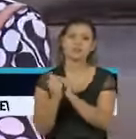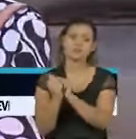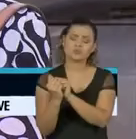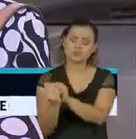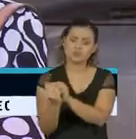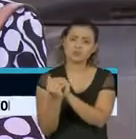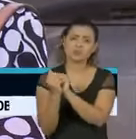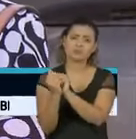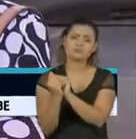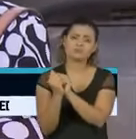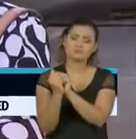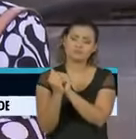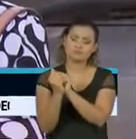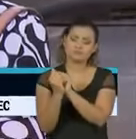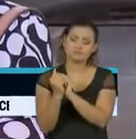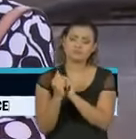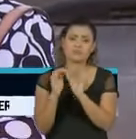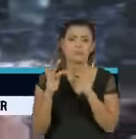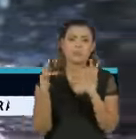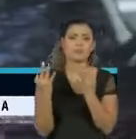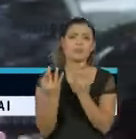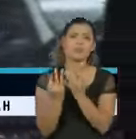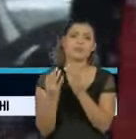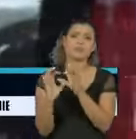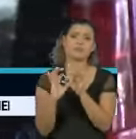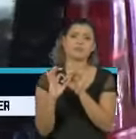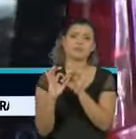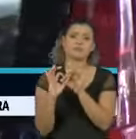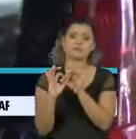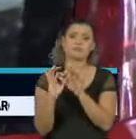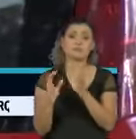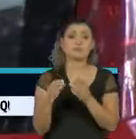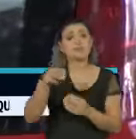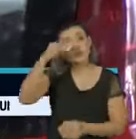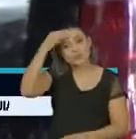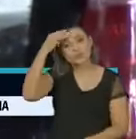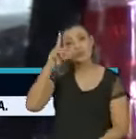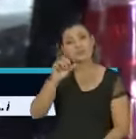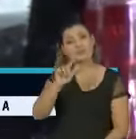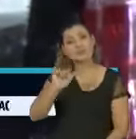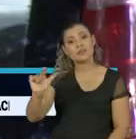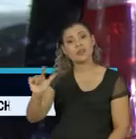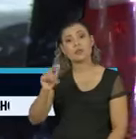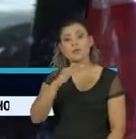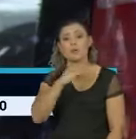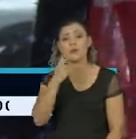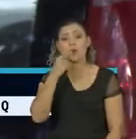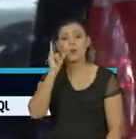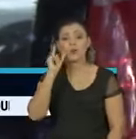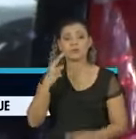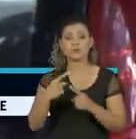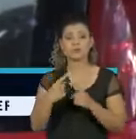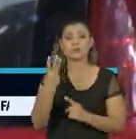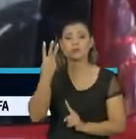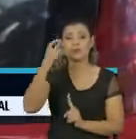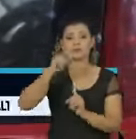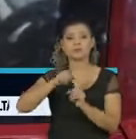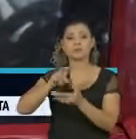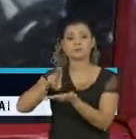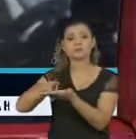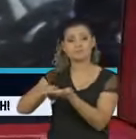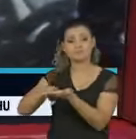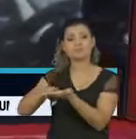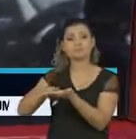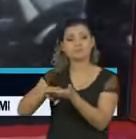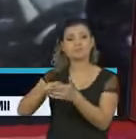damos muito bem, viramos uma família. Rosana é sobrinha de Damião, que morreu ontem depois de 3 meses internado